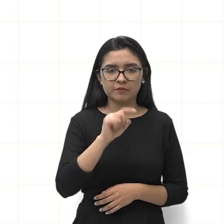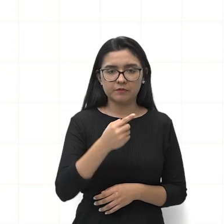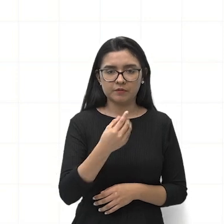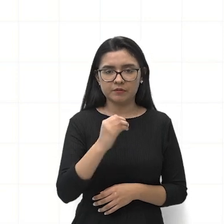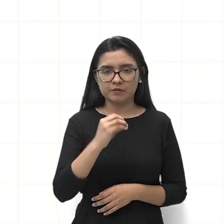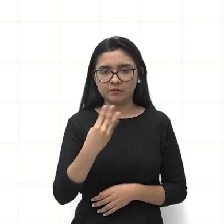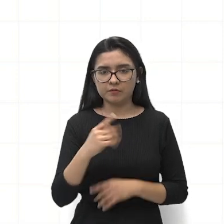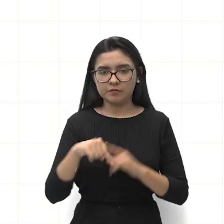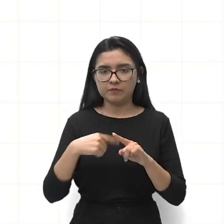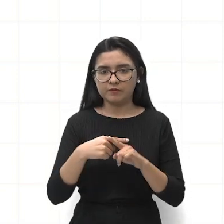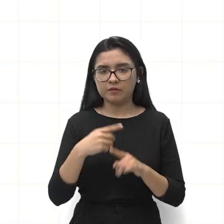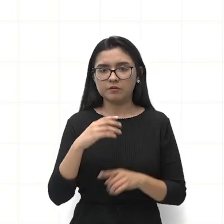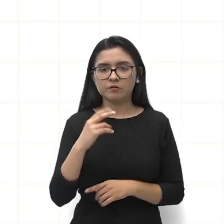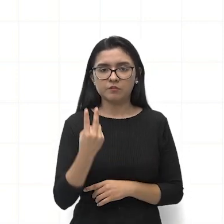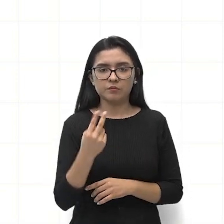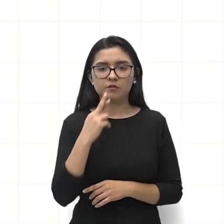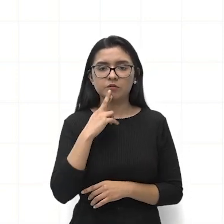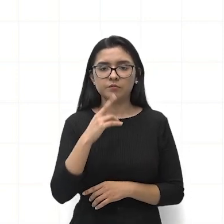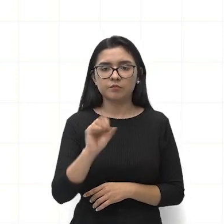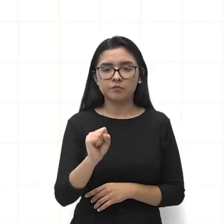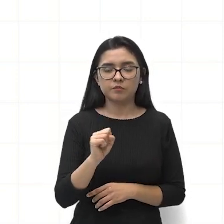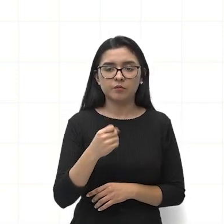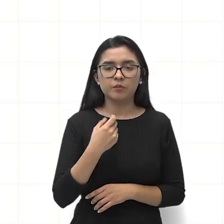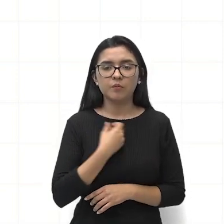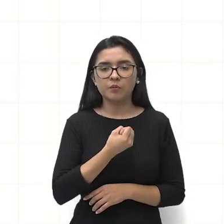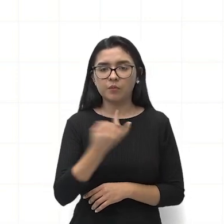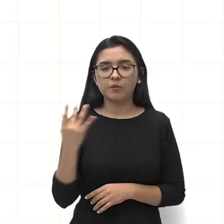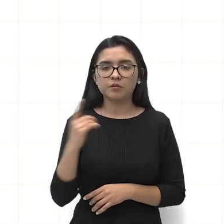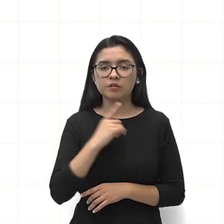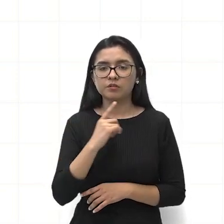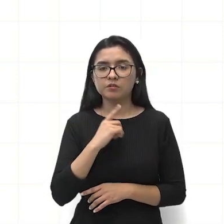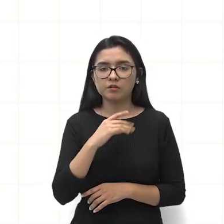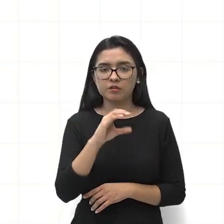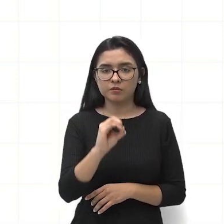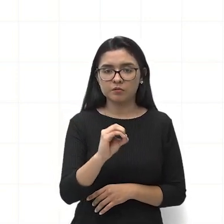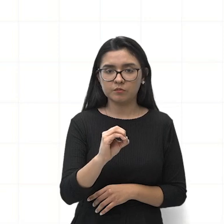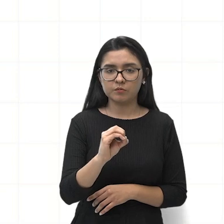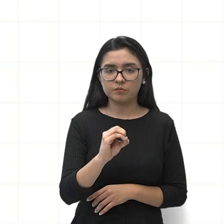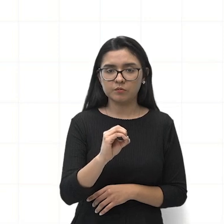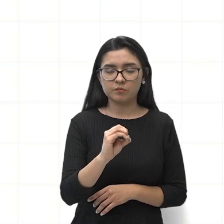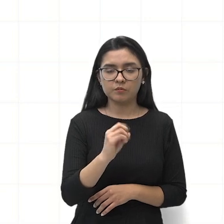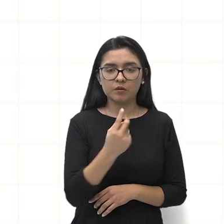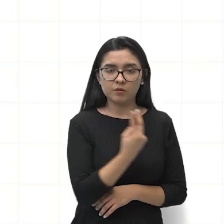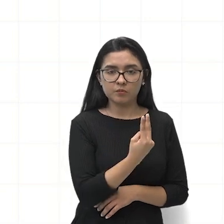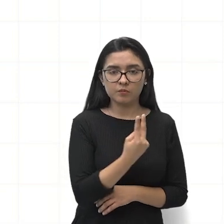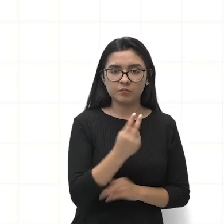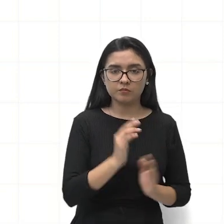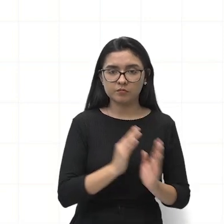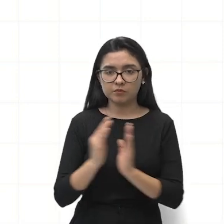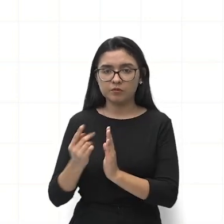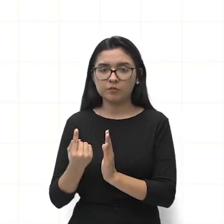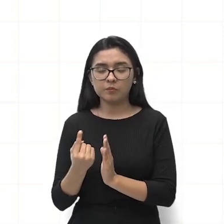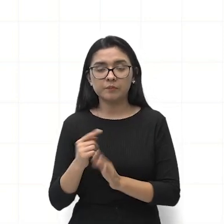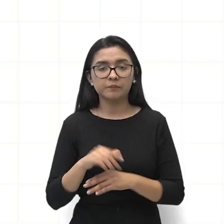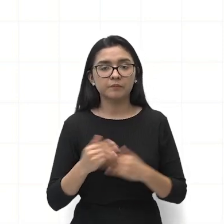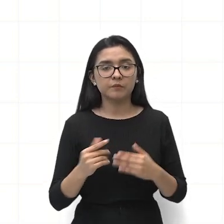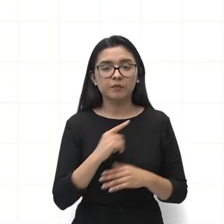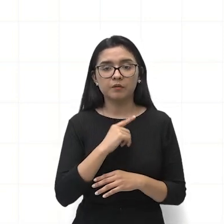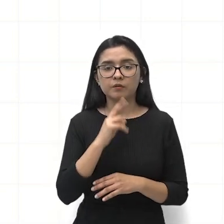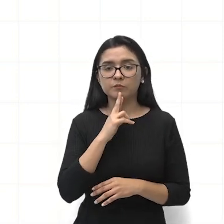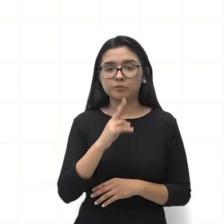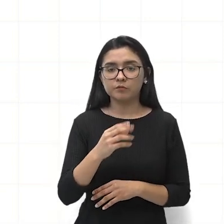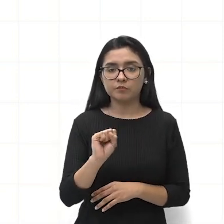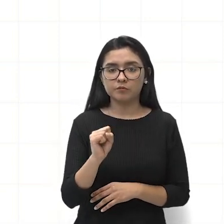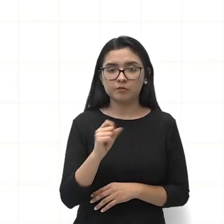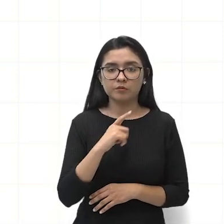4 vezes 2, 8. Quantas casas decimais temos? Aqui 2 e aqui 1. Então, ó, eu já tenho aqui o 8,